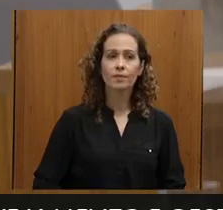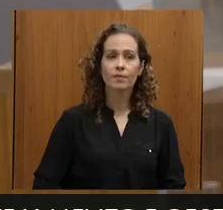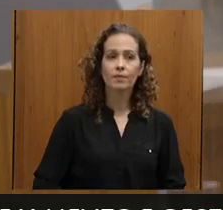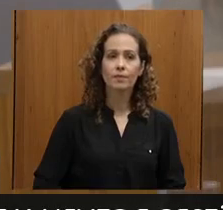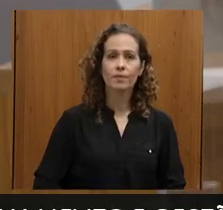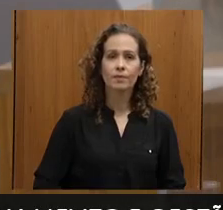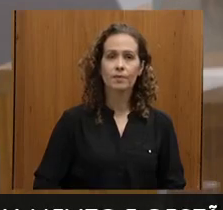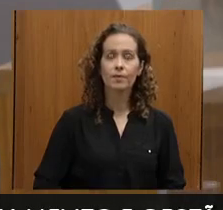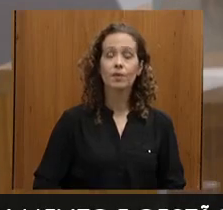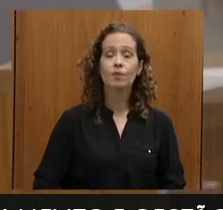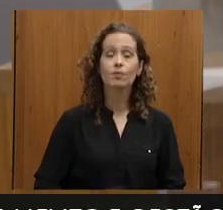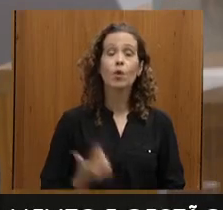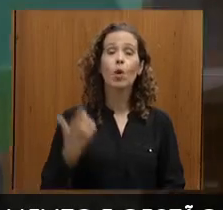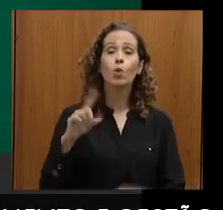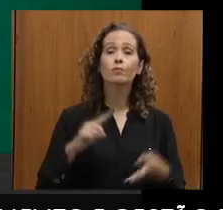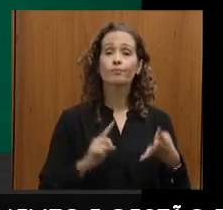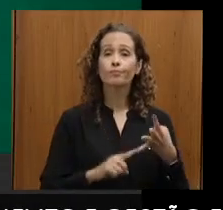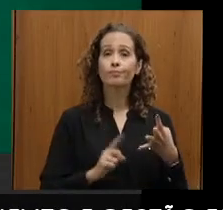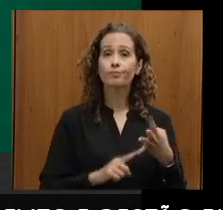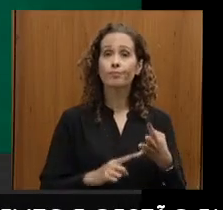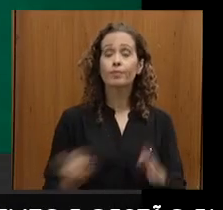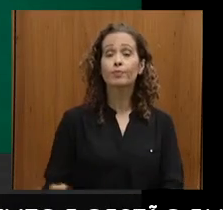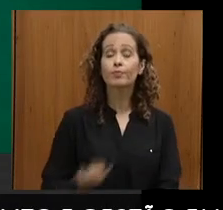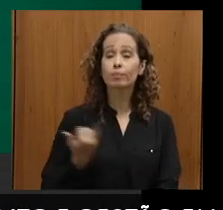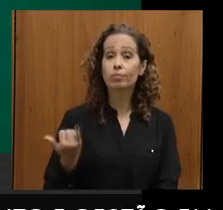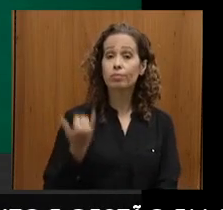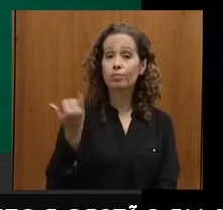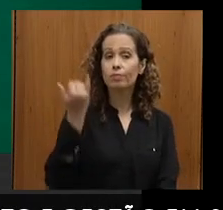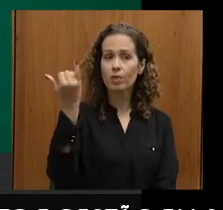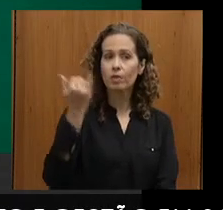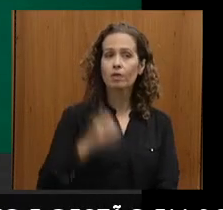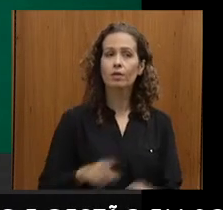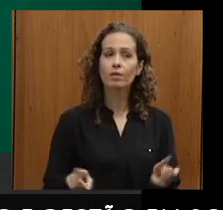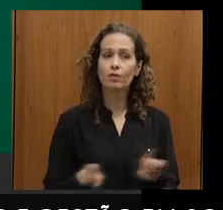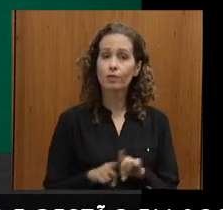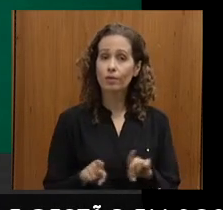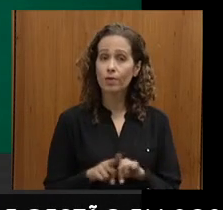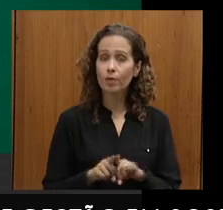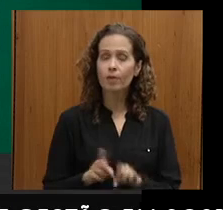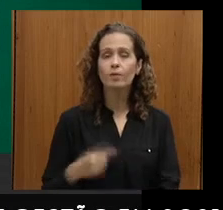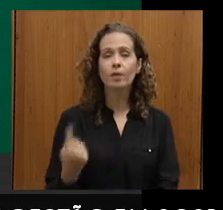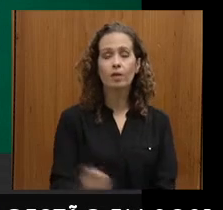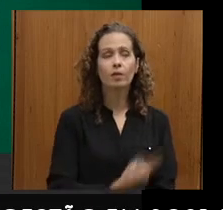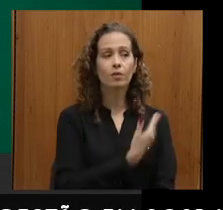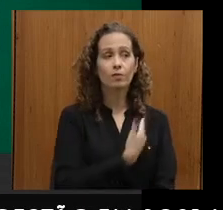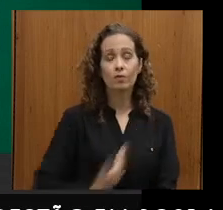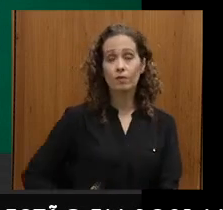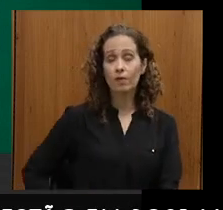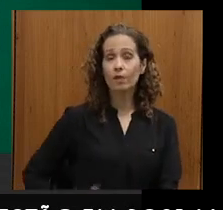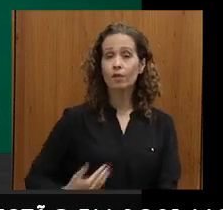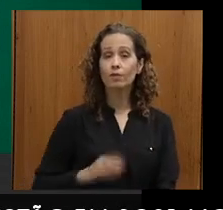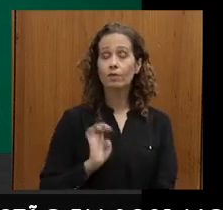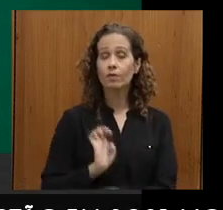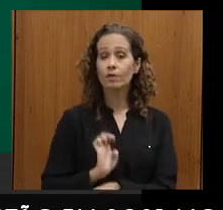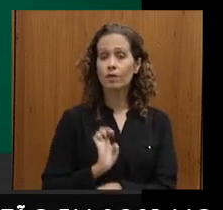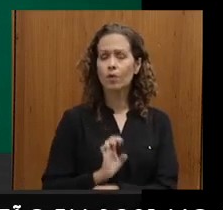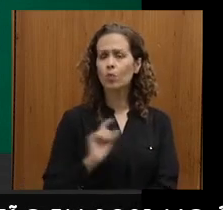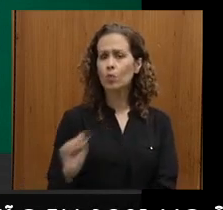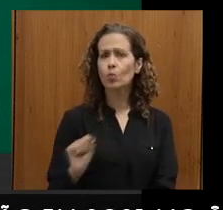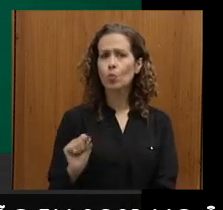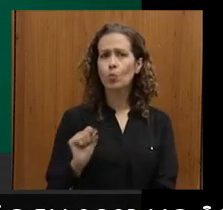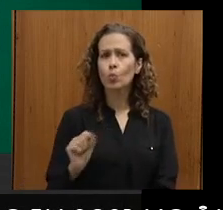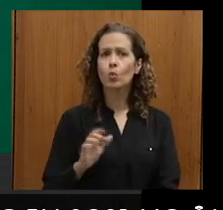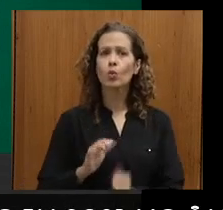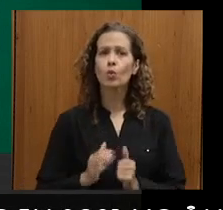Um outro ponto também muito importante para nós, do governo estadual, é a questão da